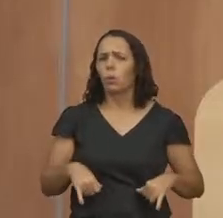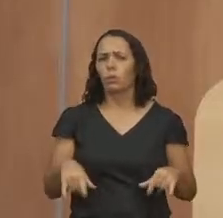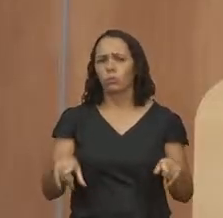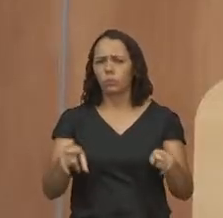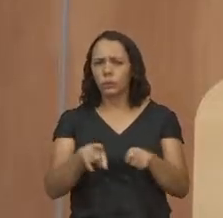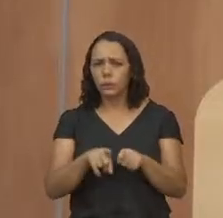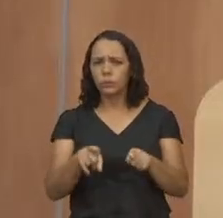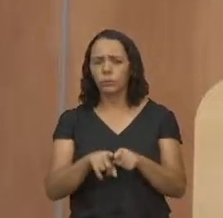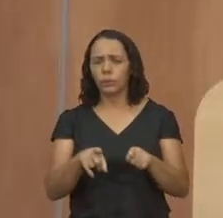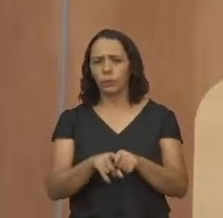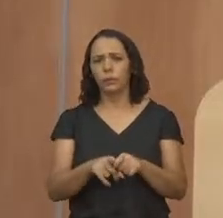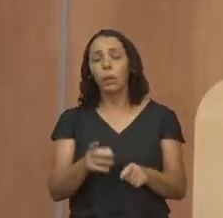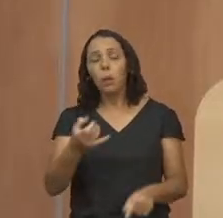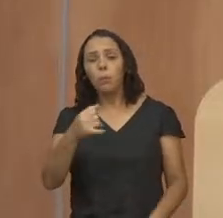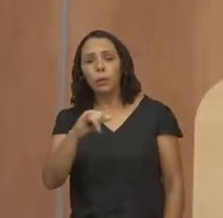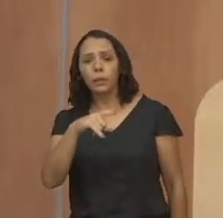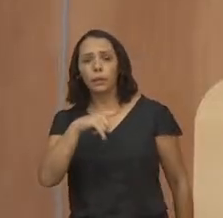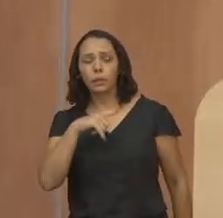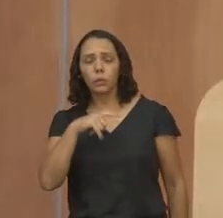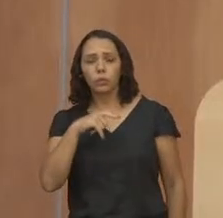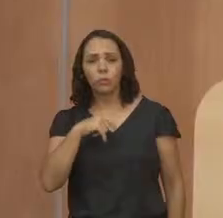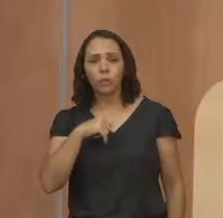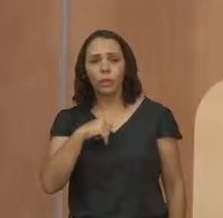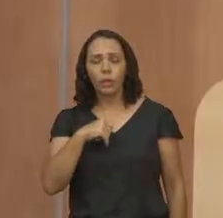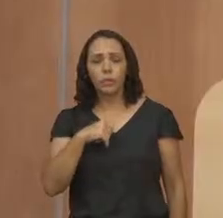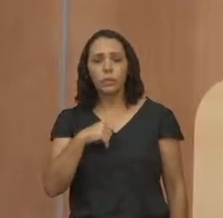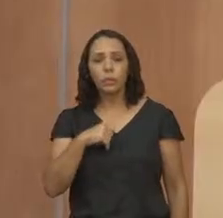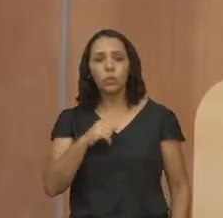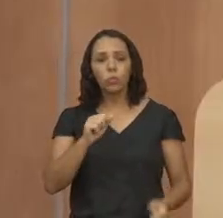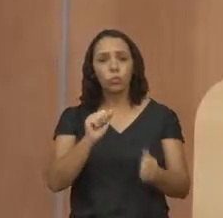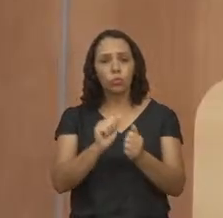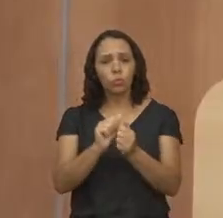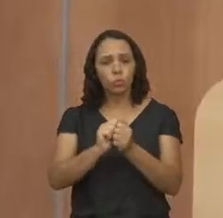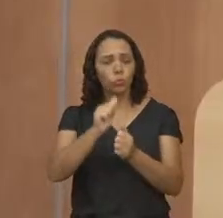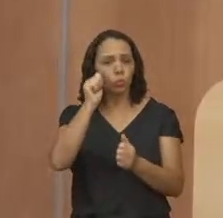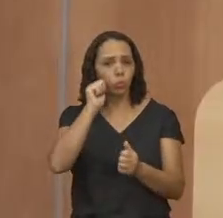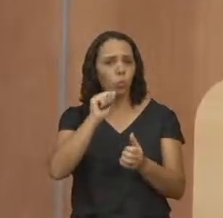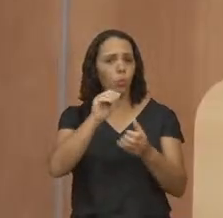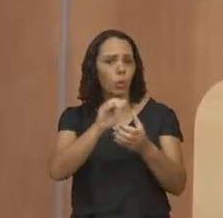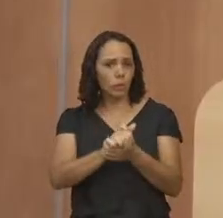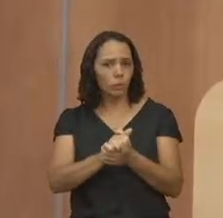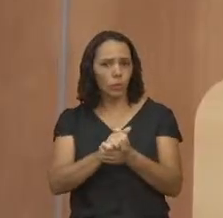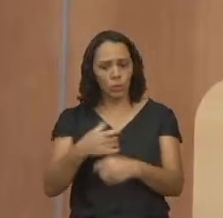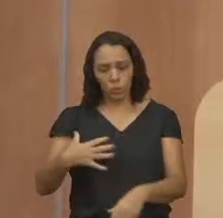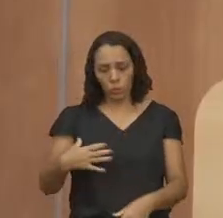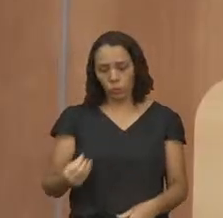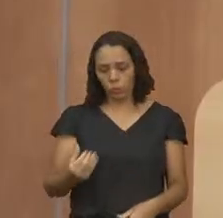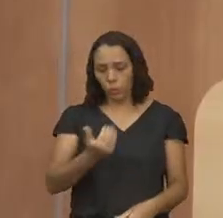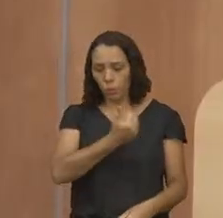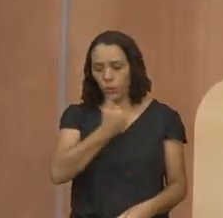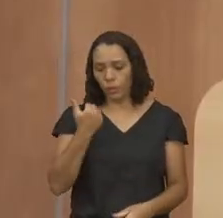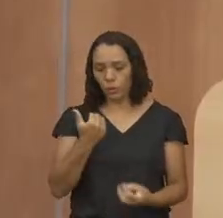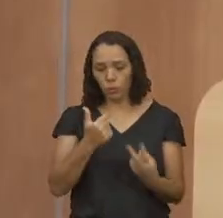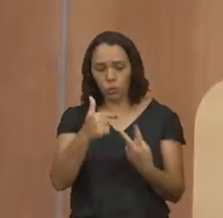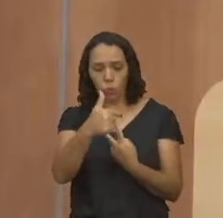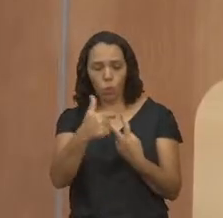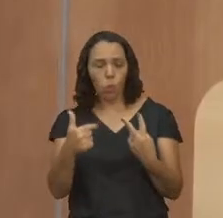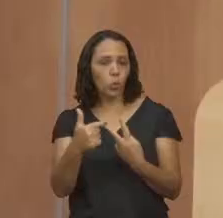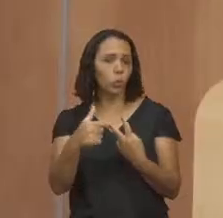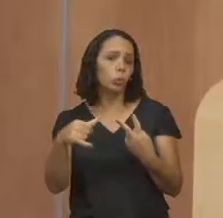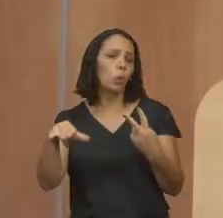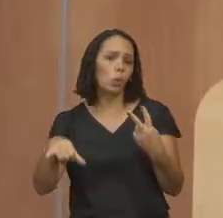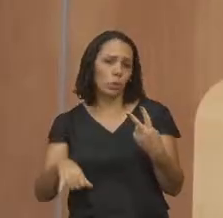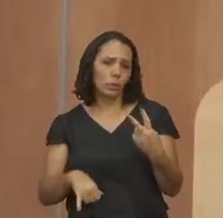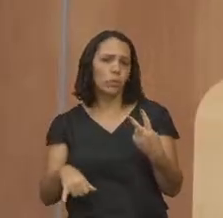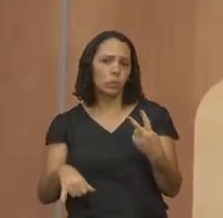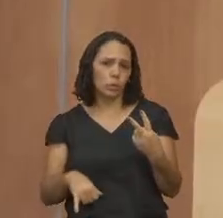Porque se tivesse a mãe, tivesse viva e perdesse o filho, repartia essa carga em